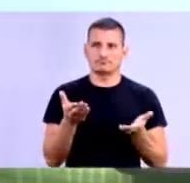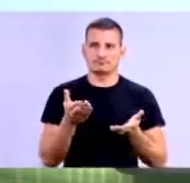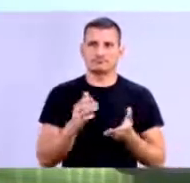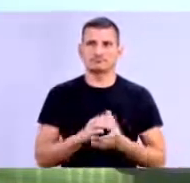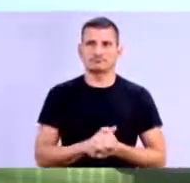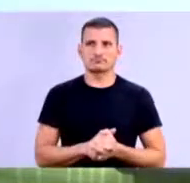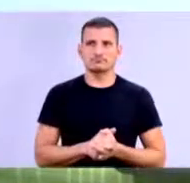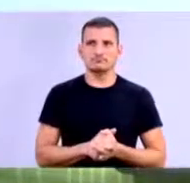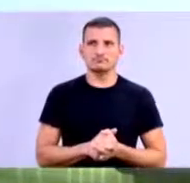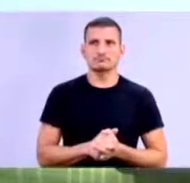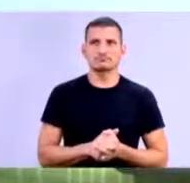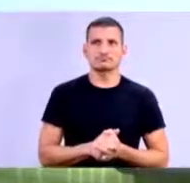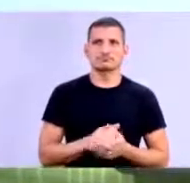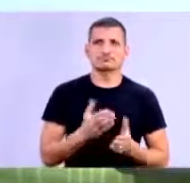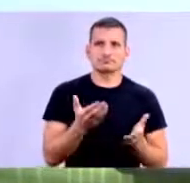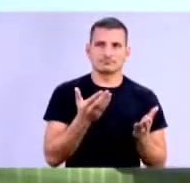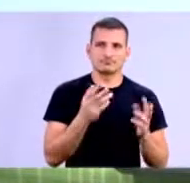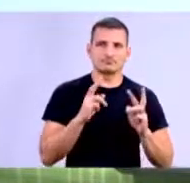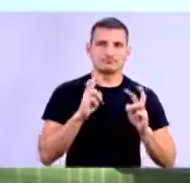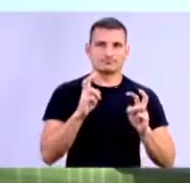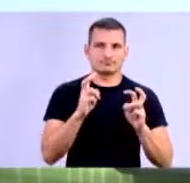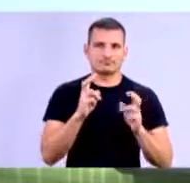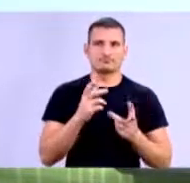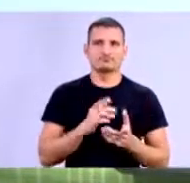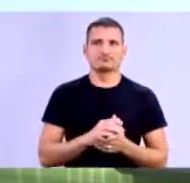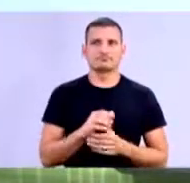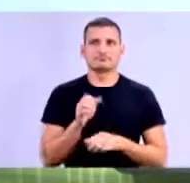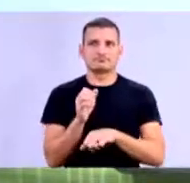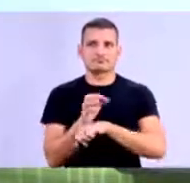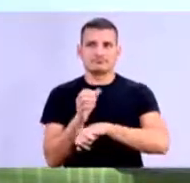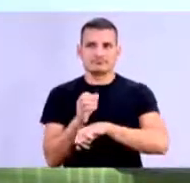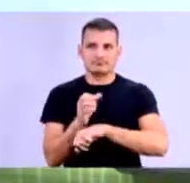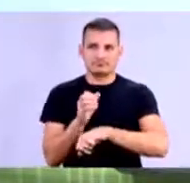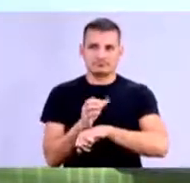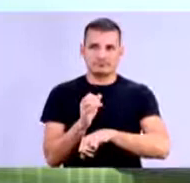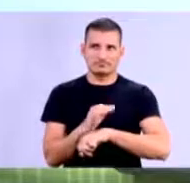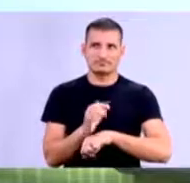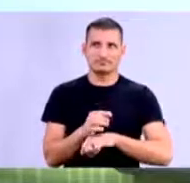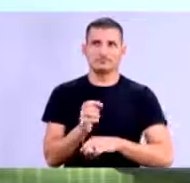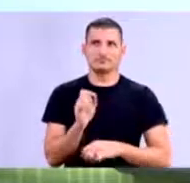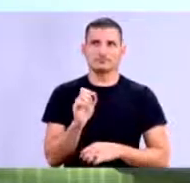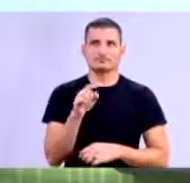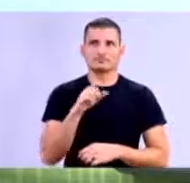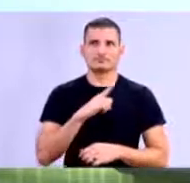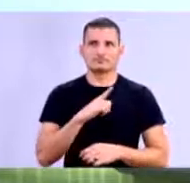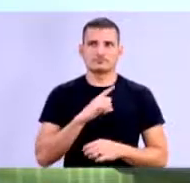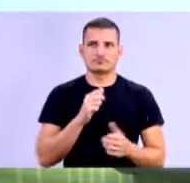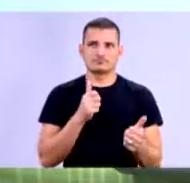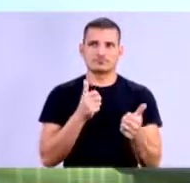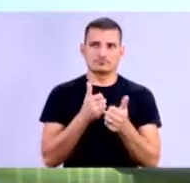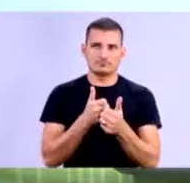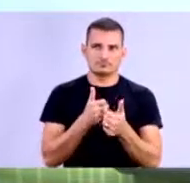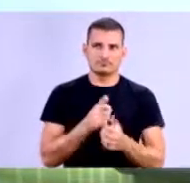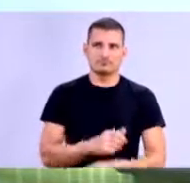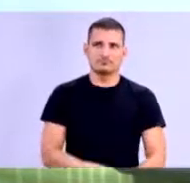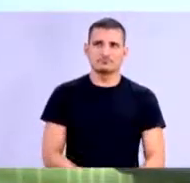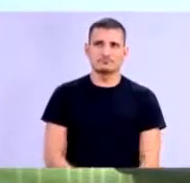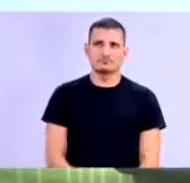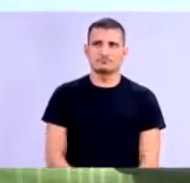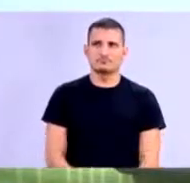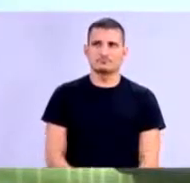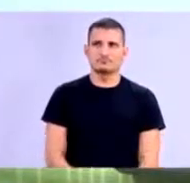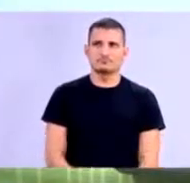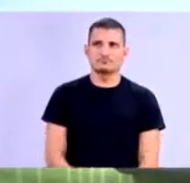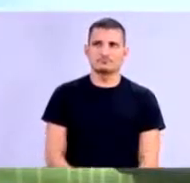convido para perceber mais a tua volta, para te orientar sobre o que você tem aí mais próximo, né? Olha